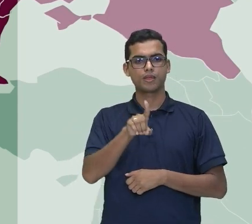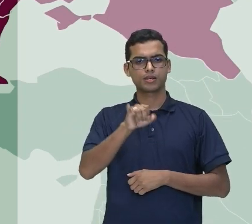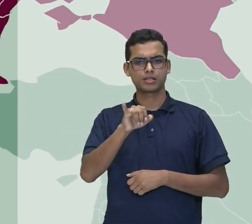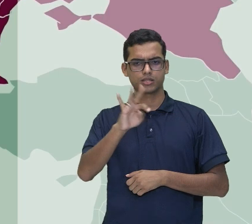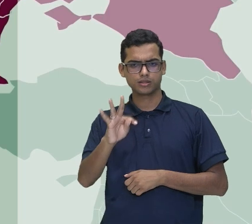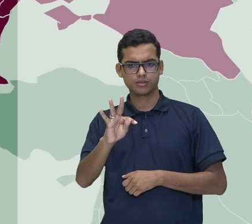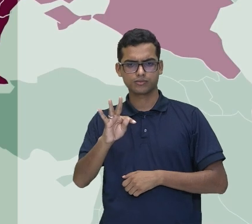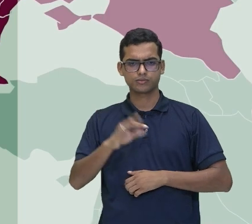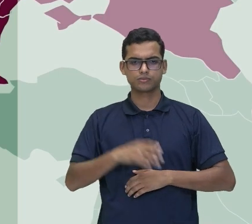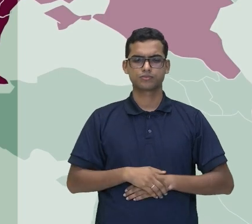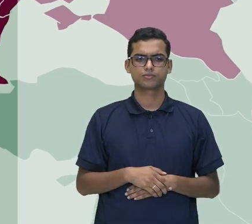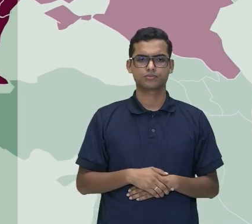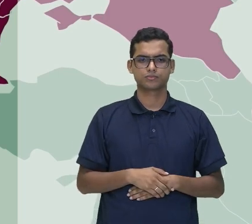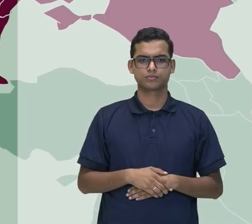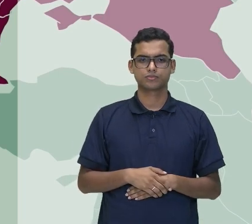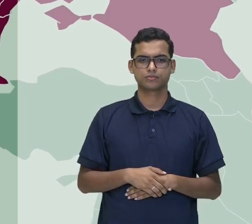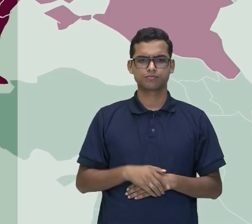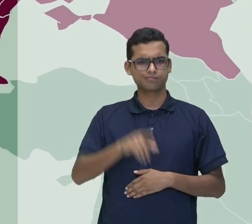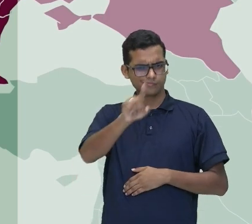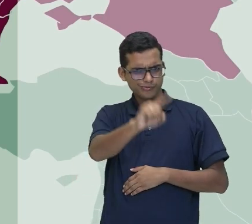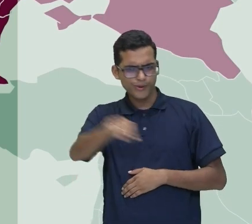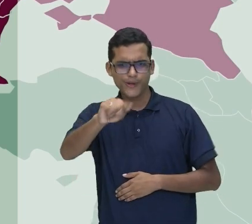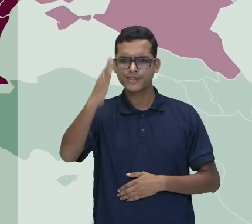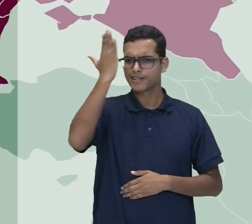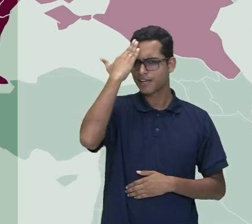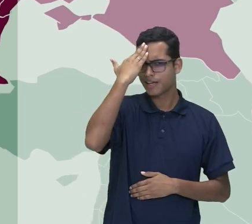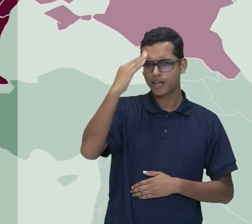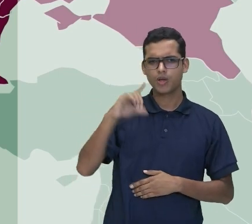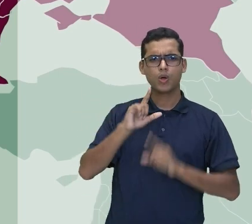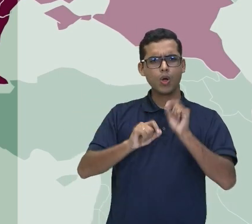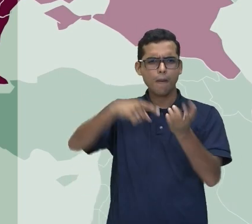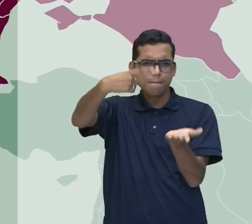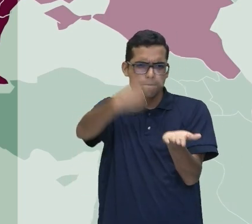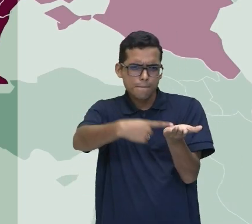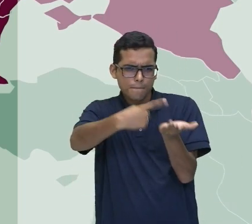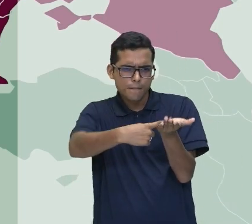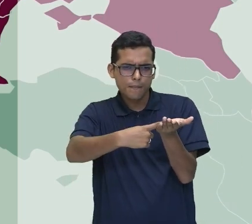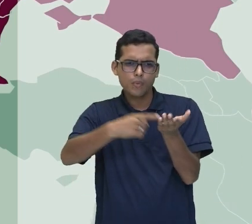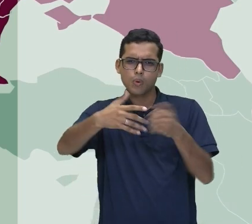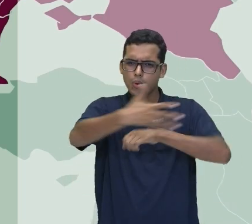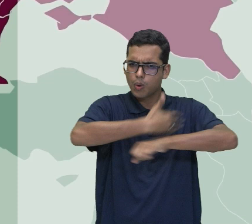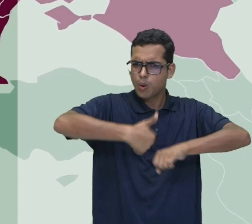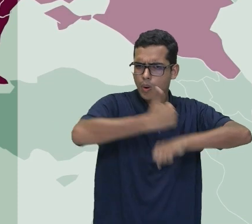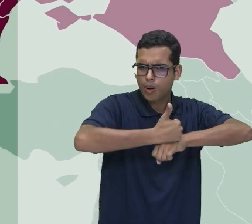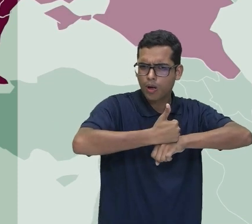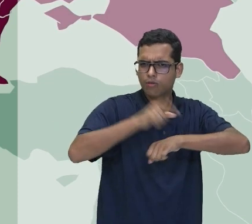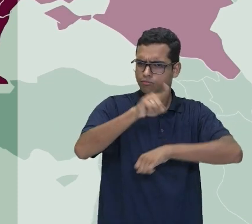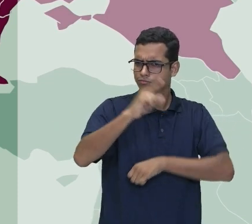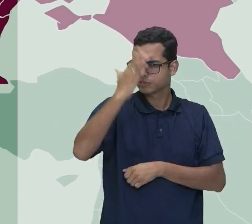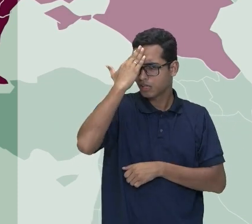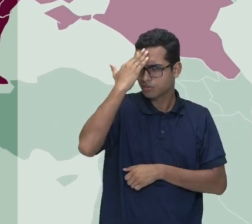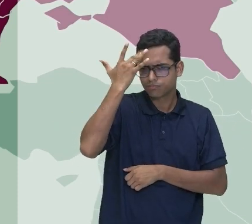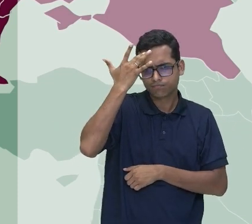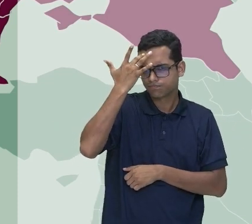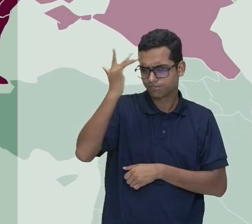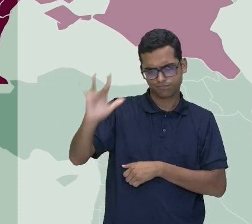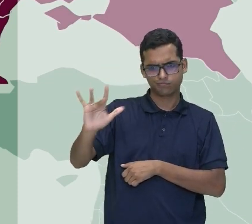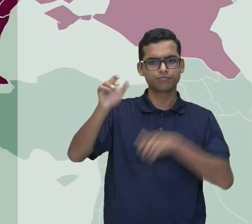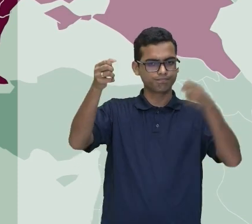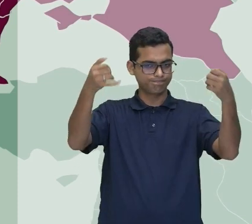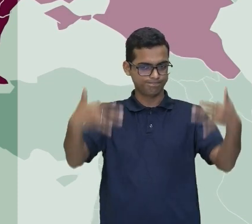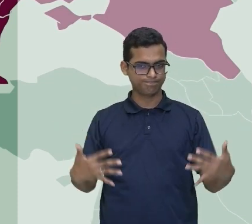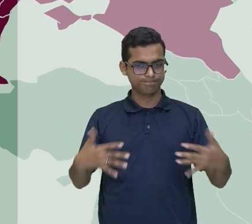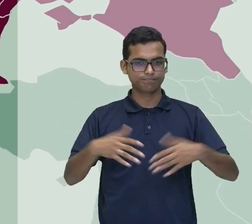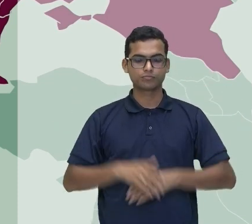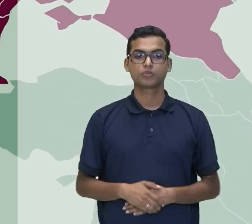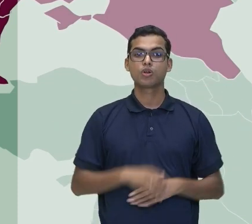DIT. Vocês sabem o que é pacto colonial? Não? Vou explicar. É um conjunto